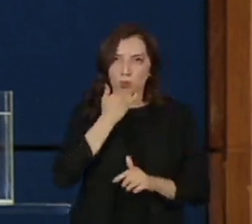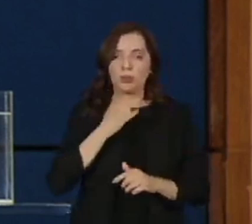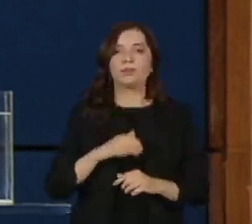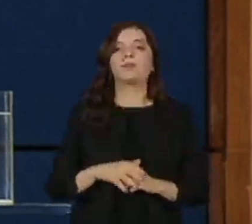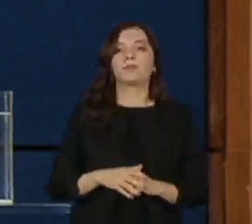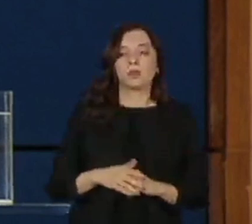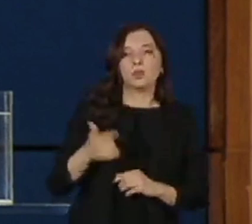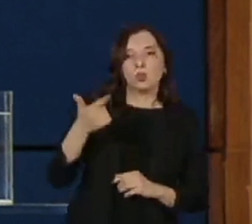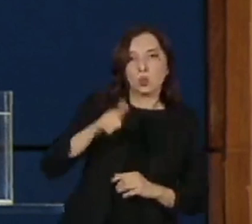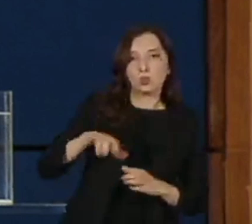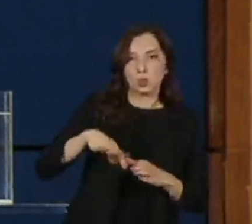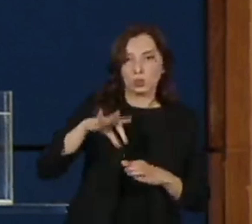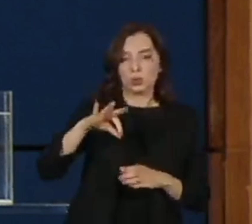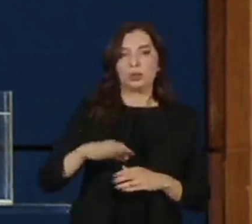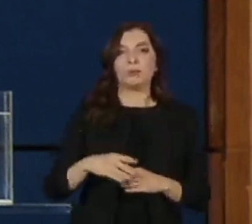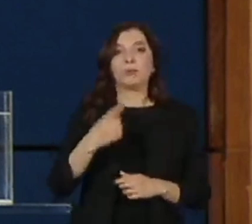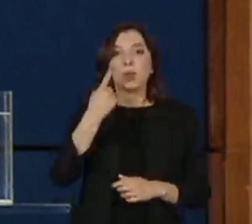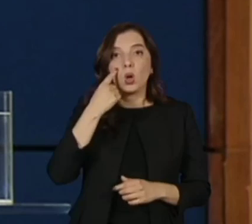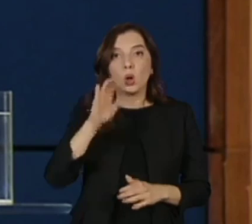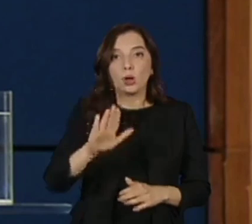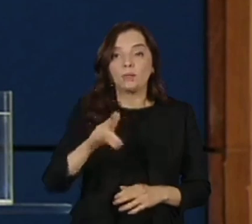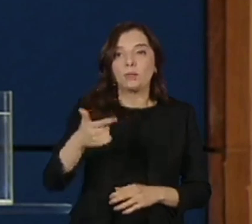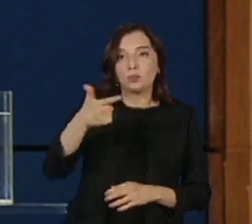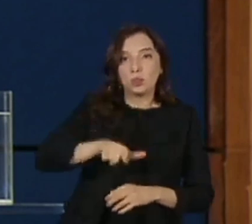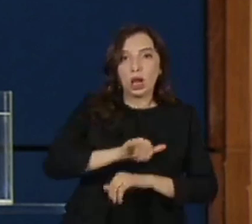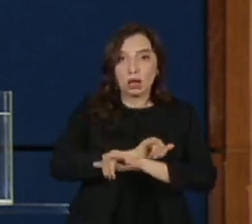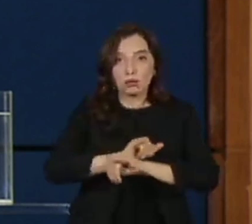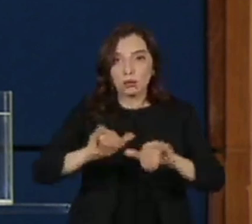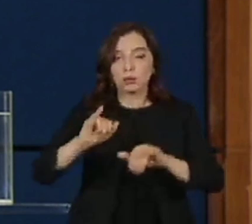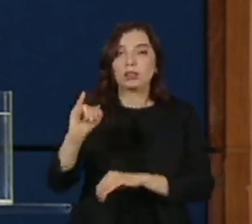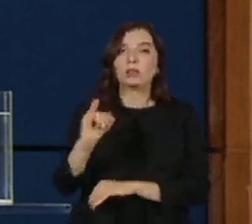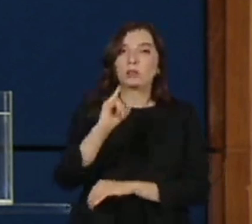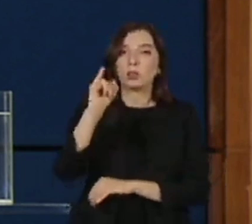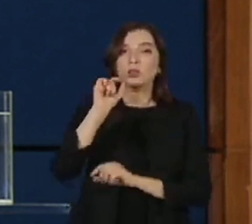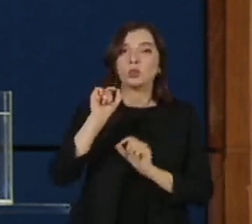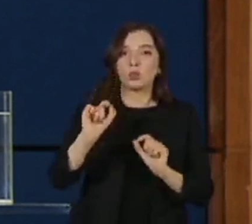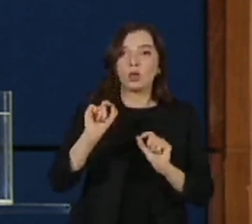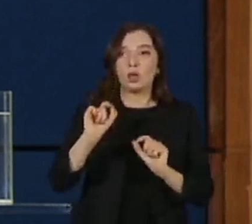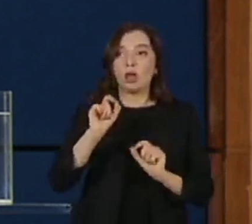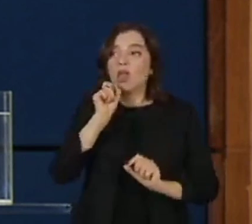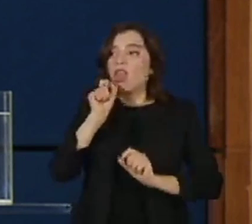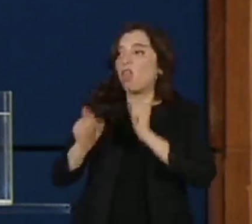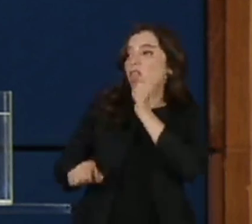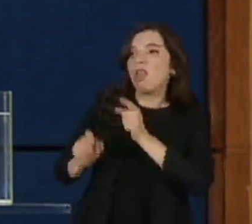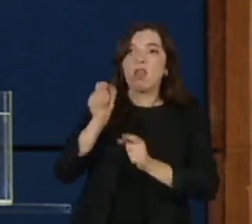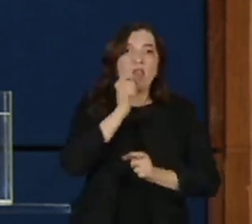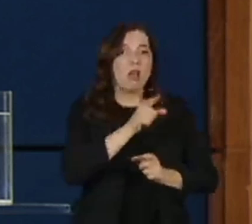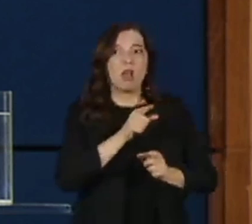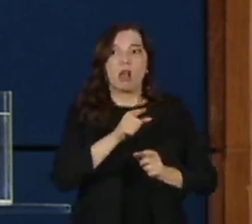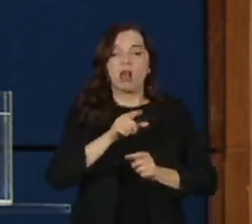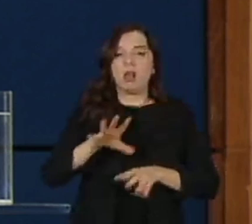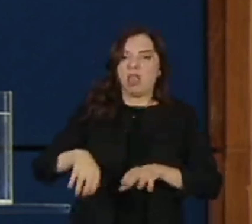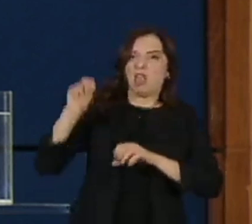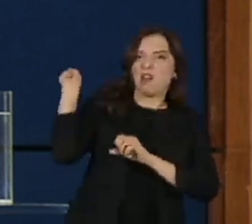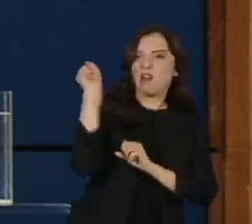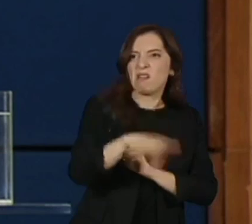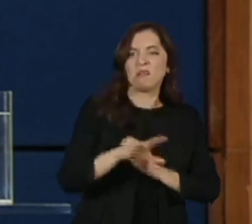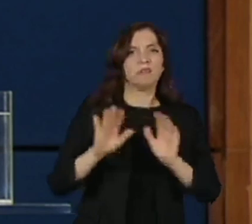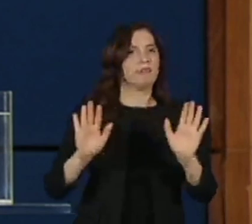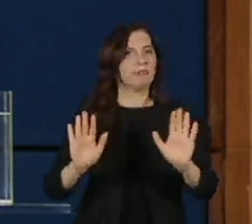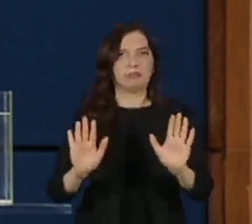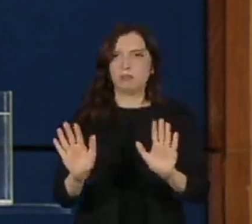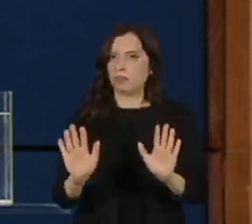antes das cenas de pugilato eh a o candidato bolos se sentiu ofendido no final do bloco